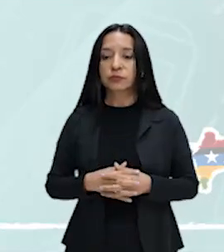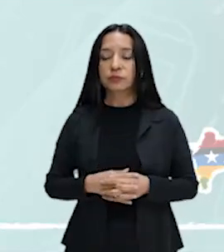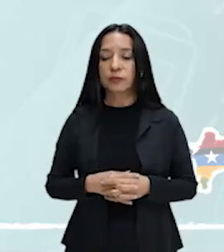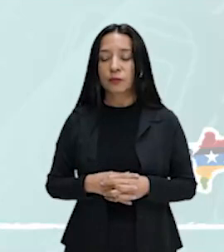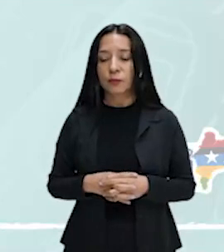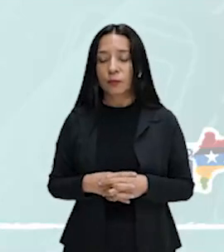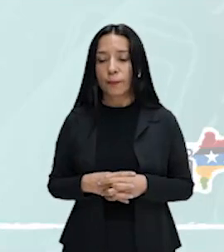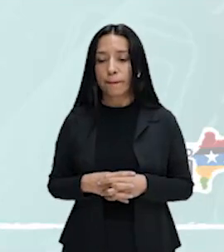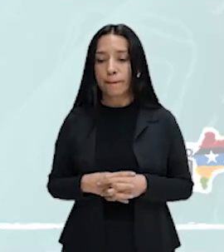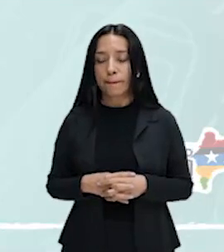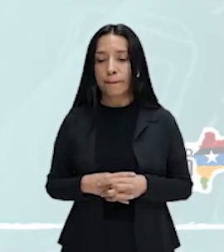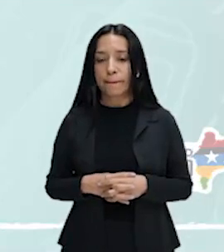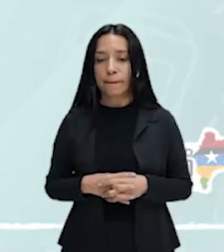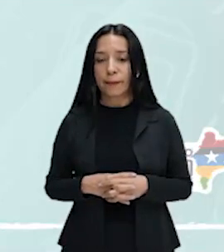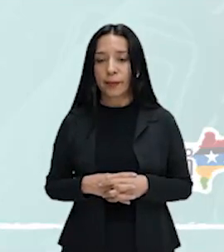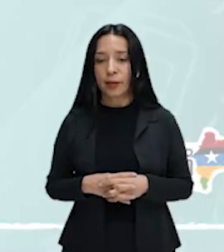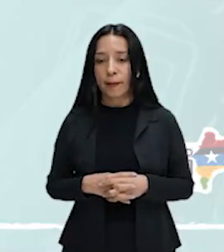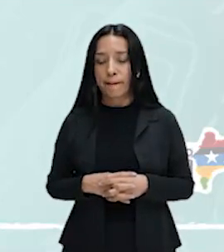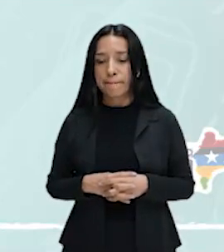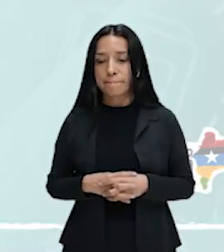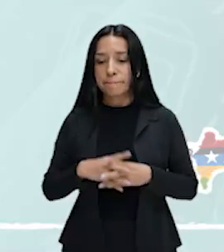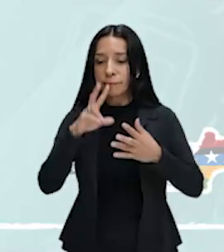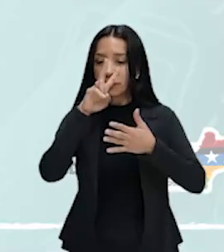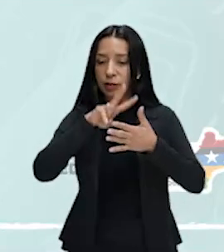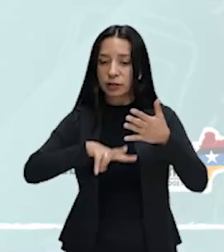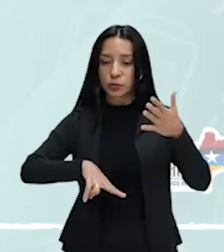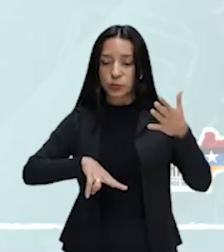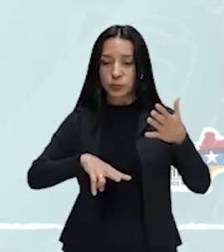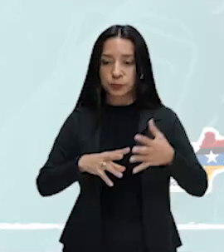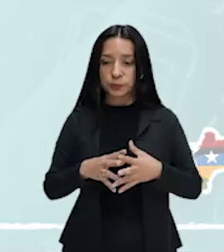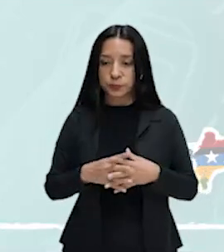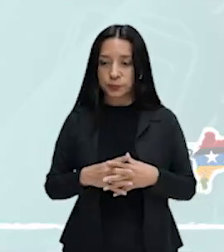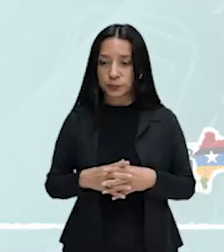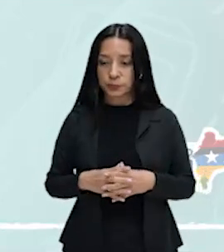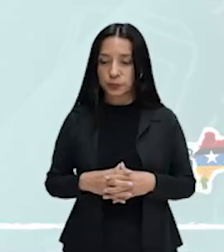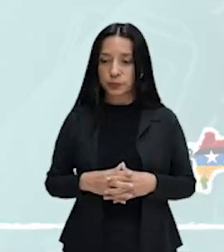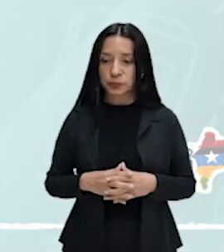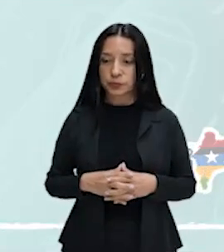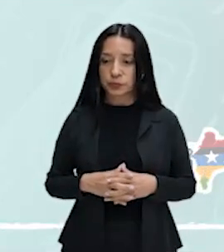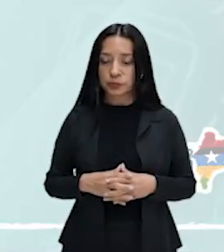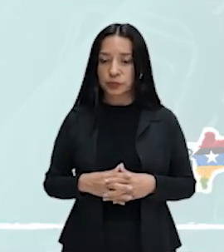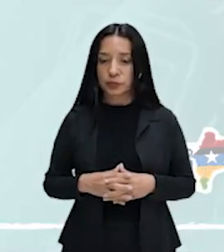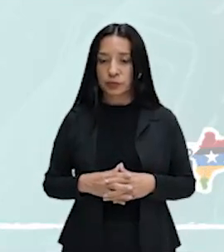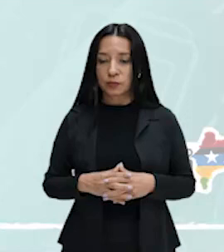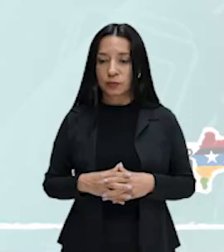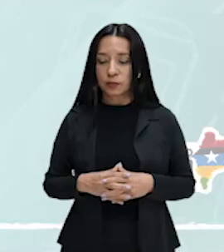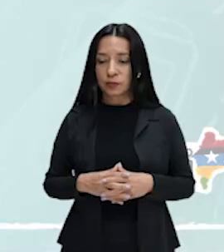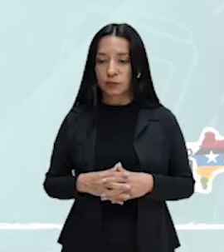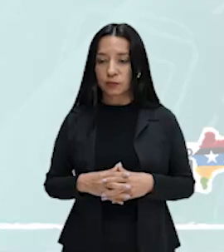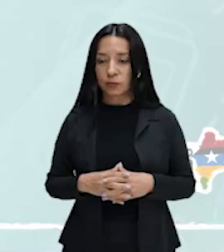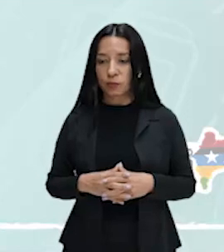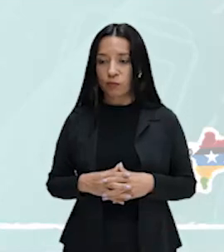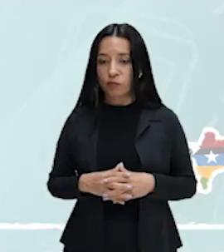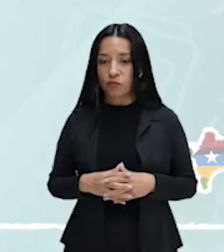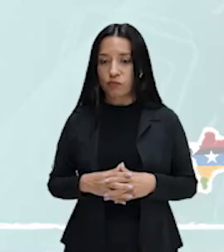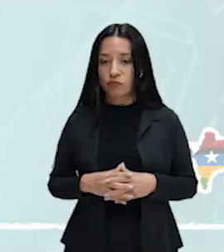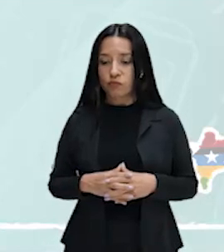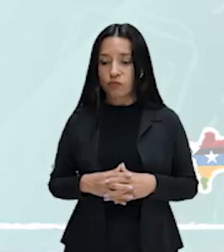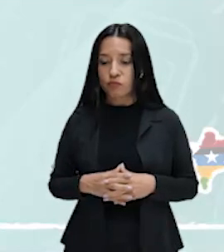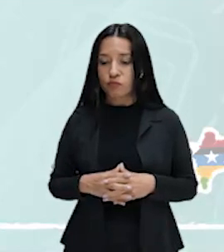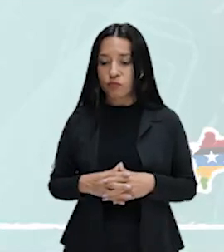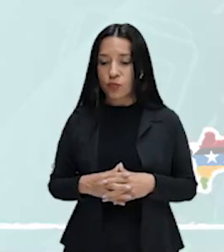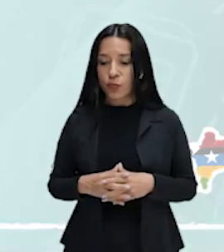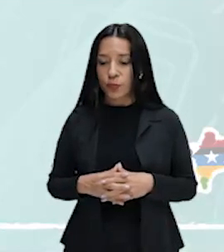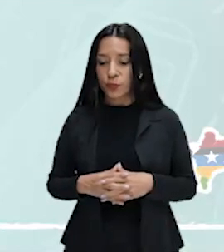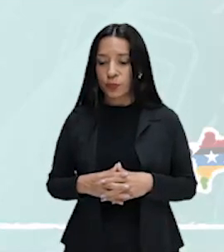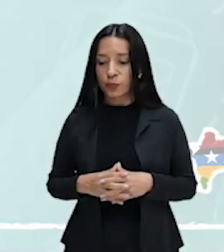atenção. Em certa planta, a cor das flores é condicionada por 2 pares de alelos